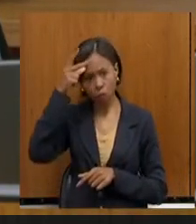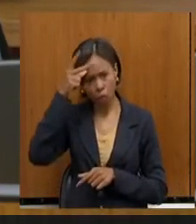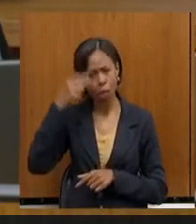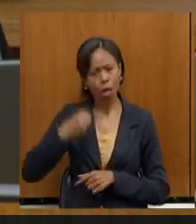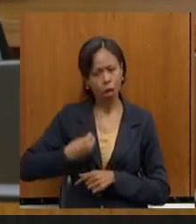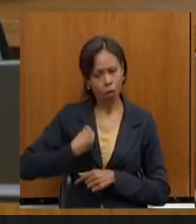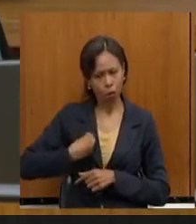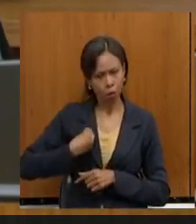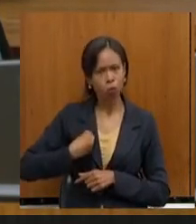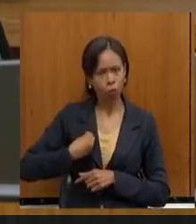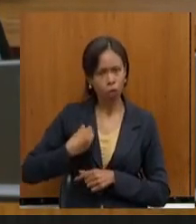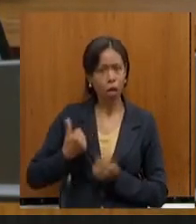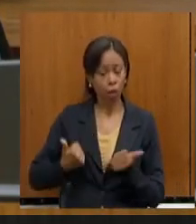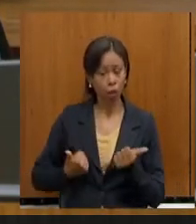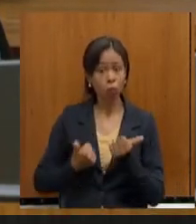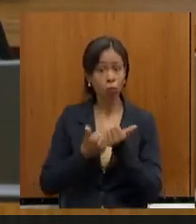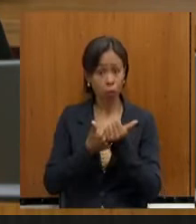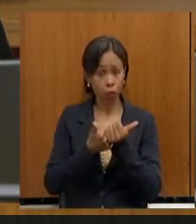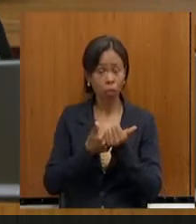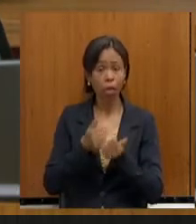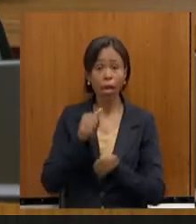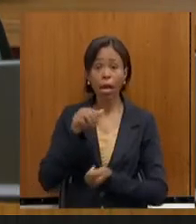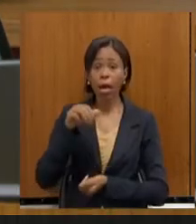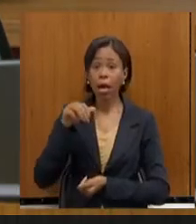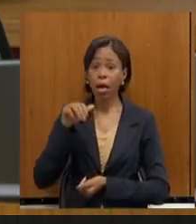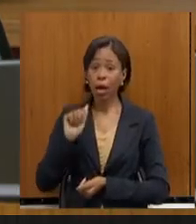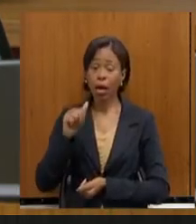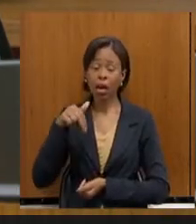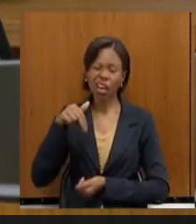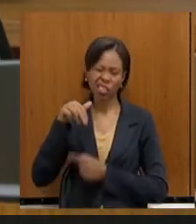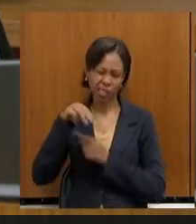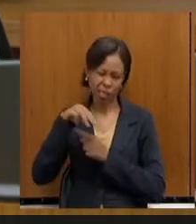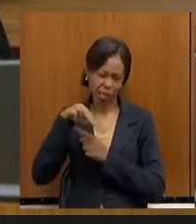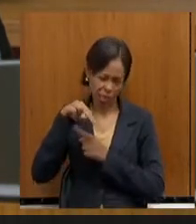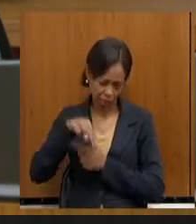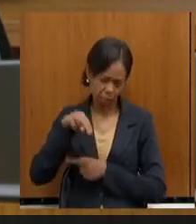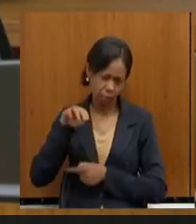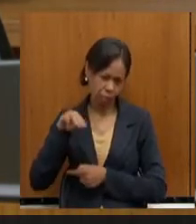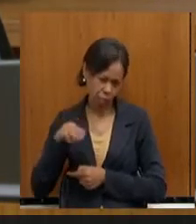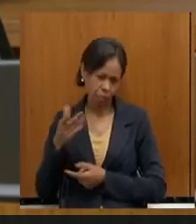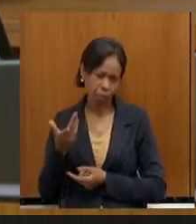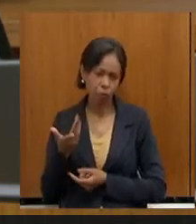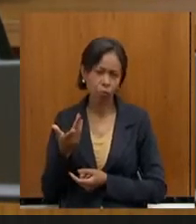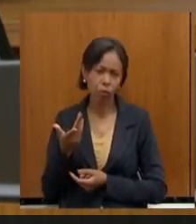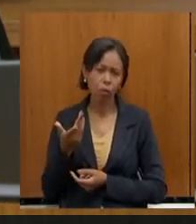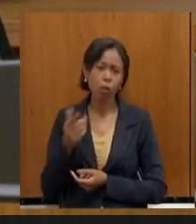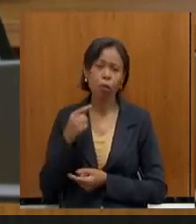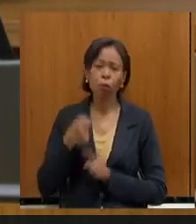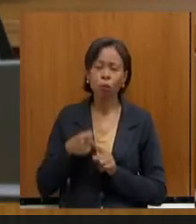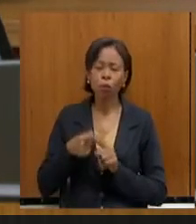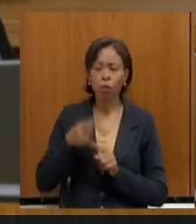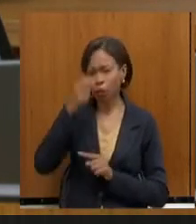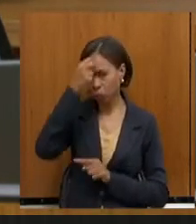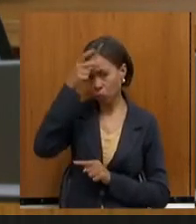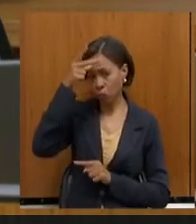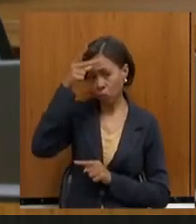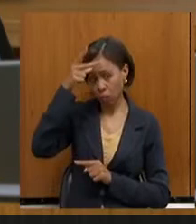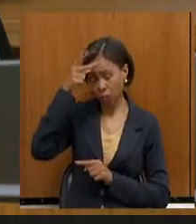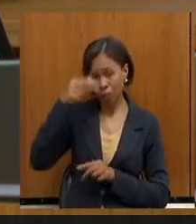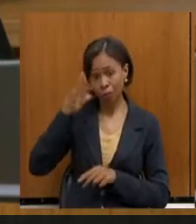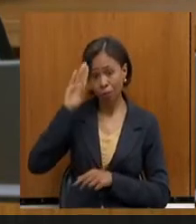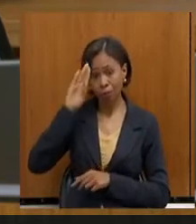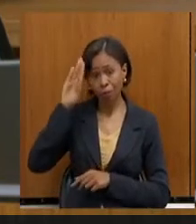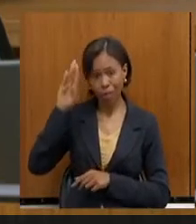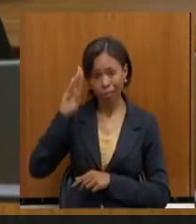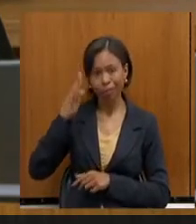através do apoio constante da MM porque os municípios estão os titulares da prestação de e o estado